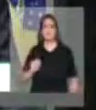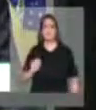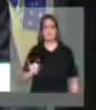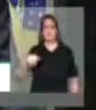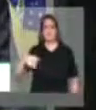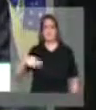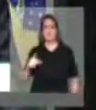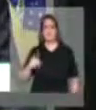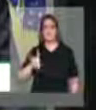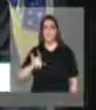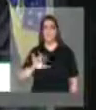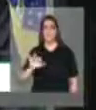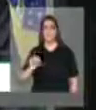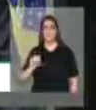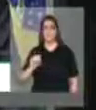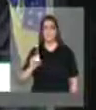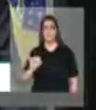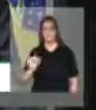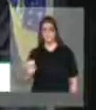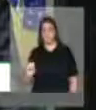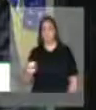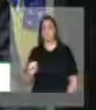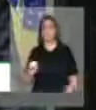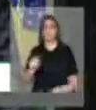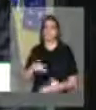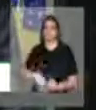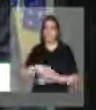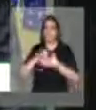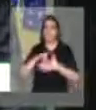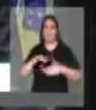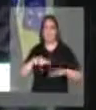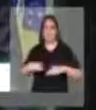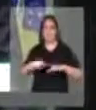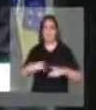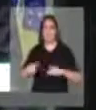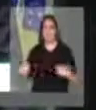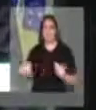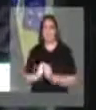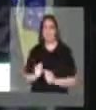que liderou o movimento junto com o juiz,